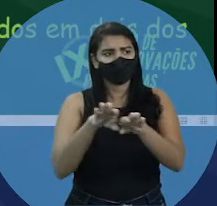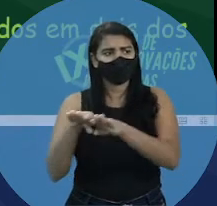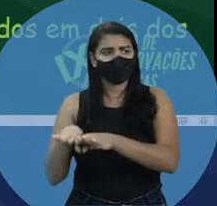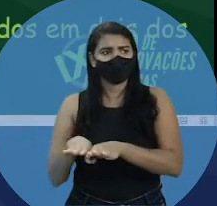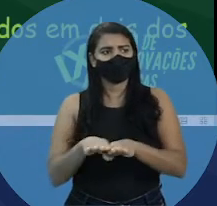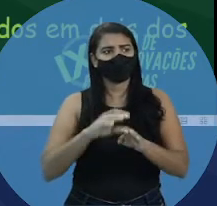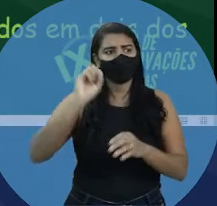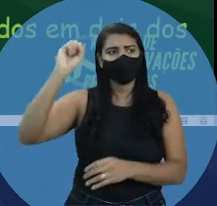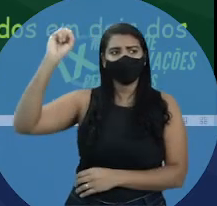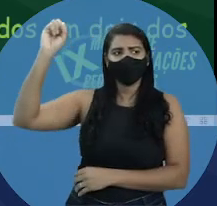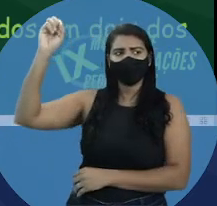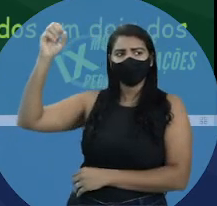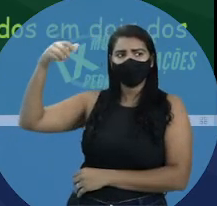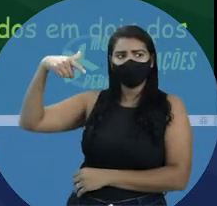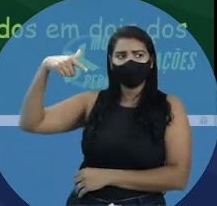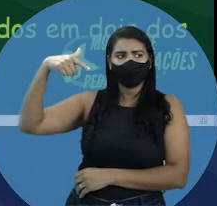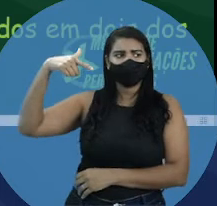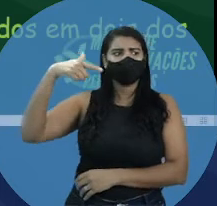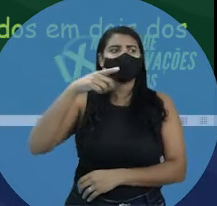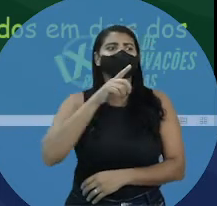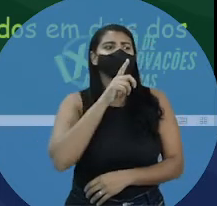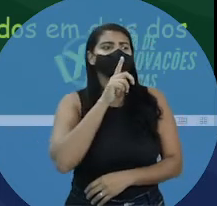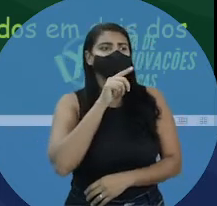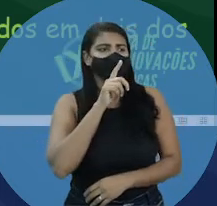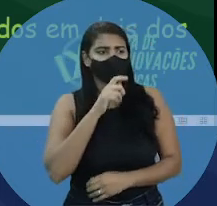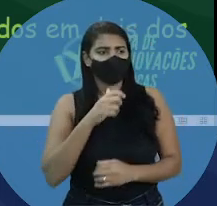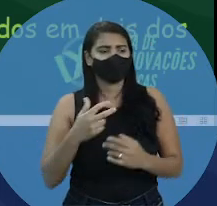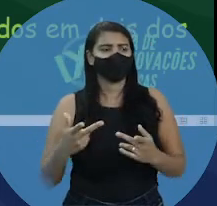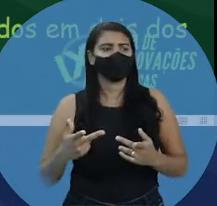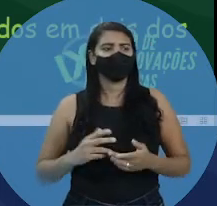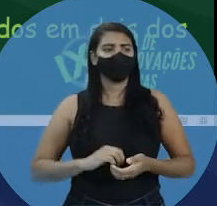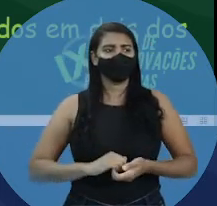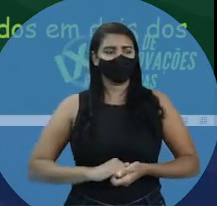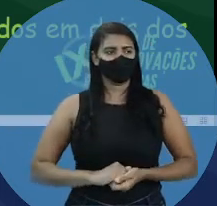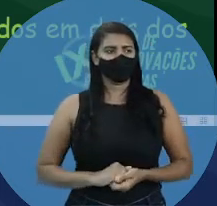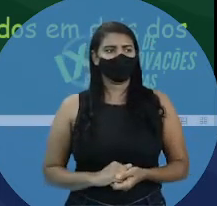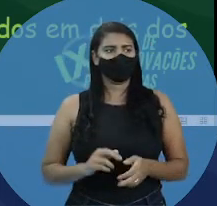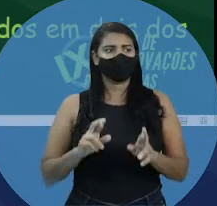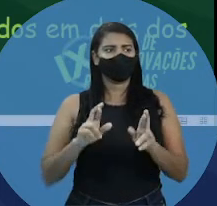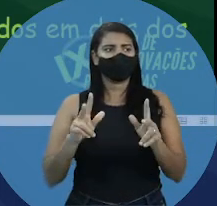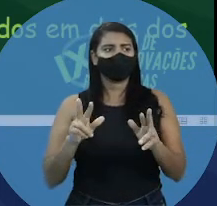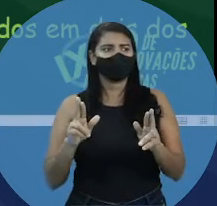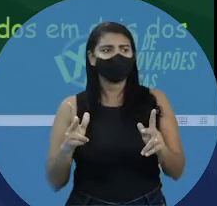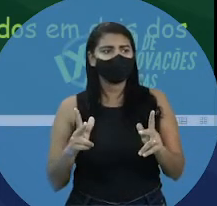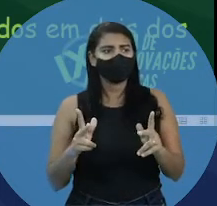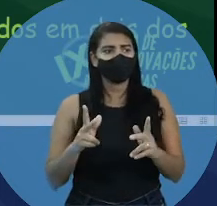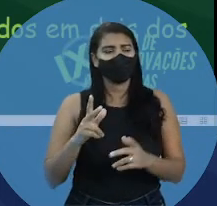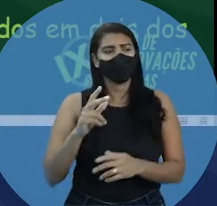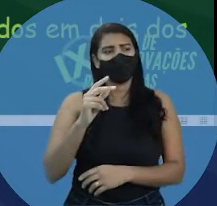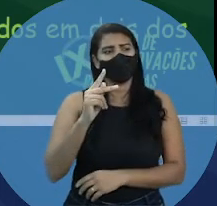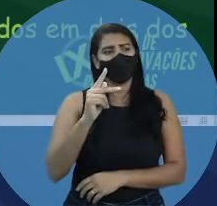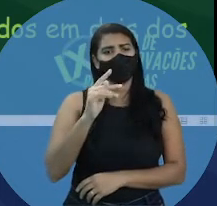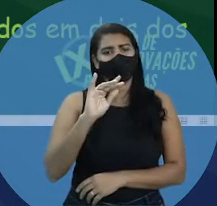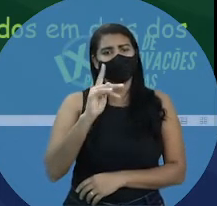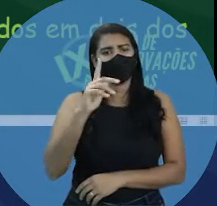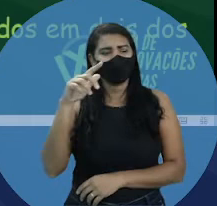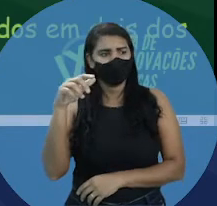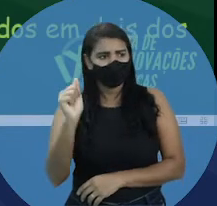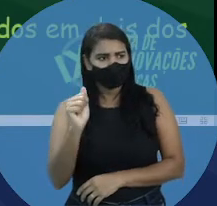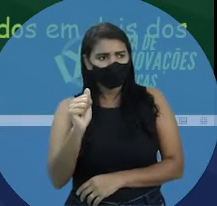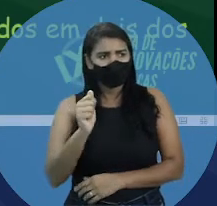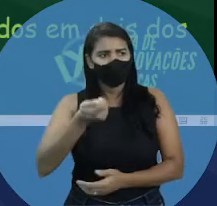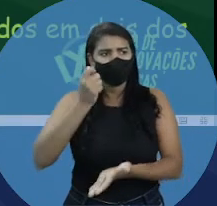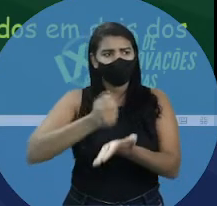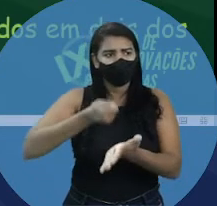Luz do sol, quantidade da água e etc. Diferentes pilhas e baterias foram quebradas, com martelo